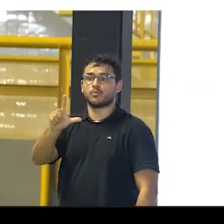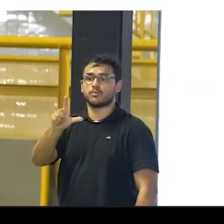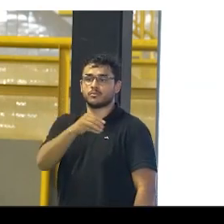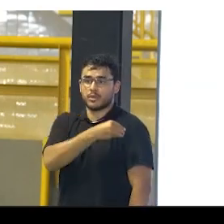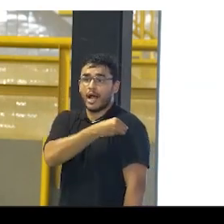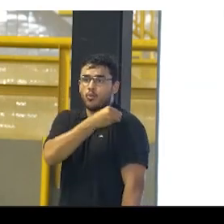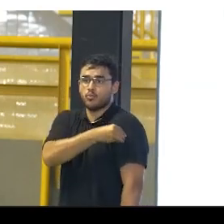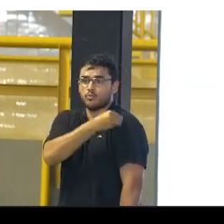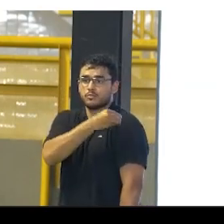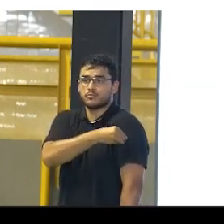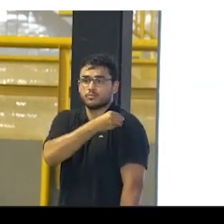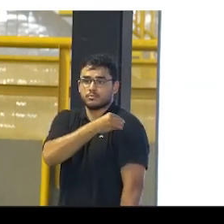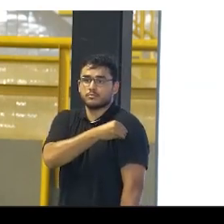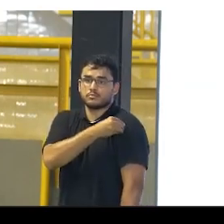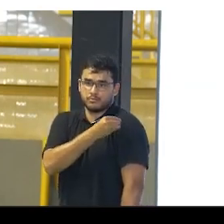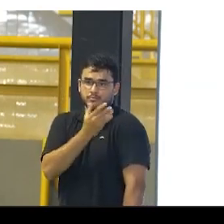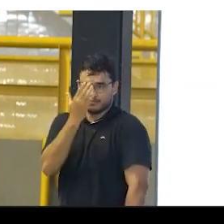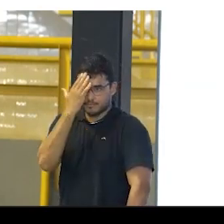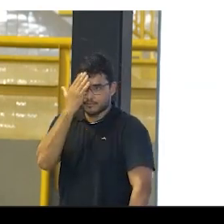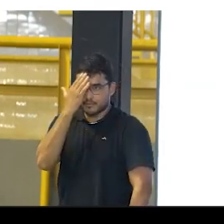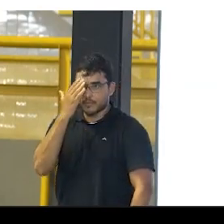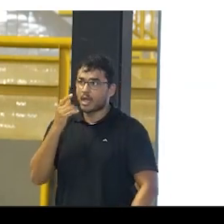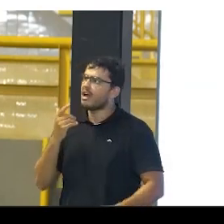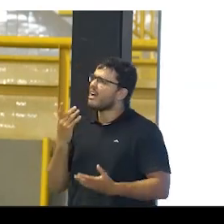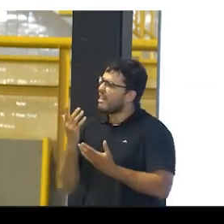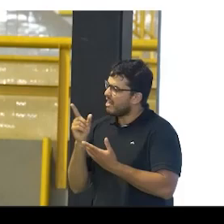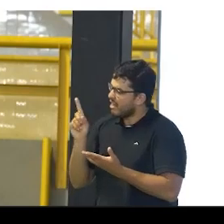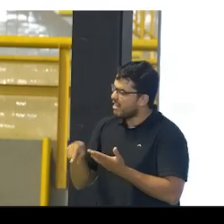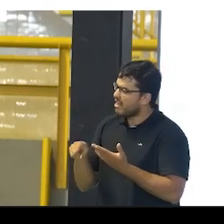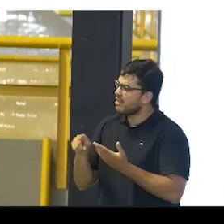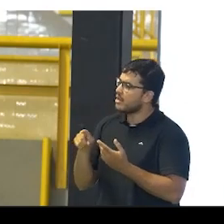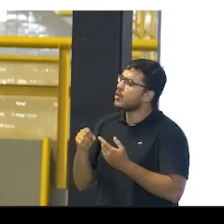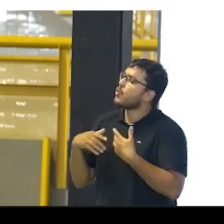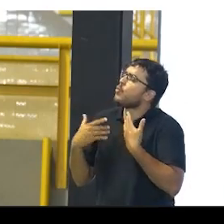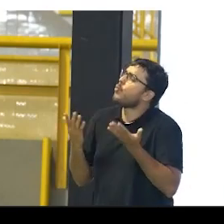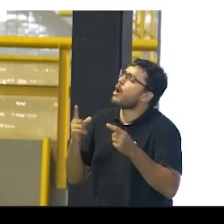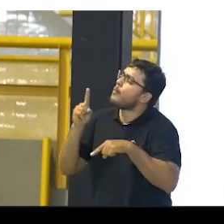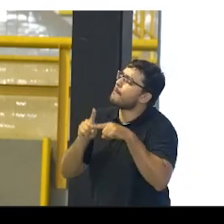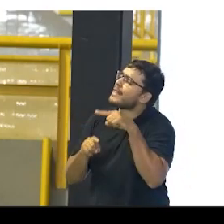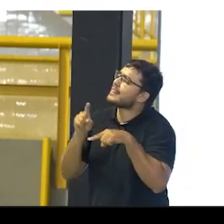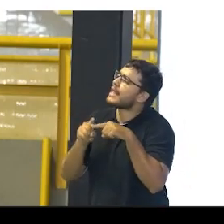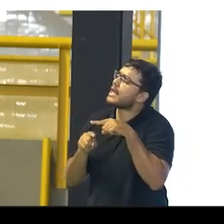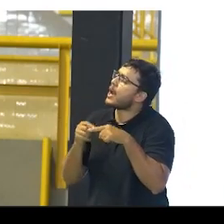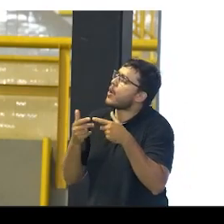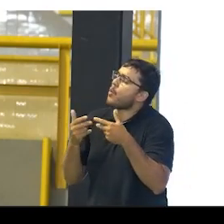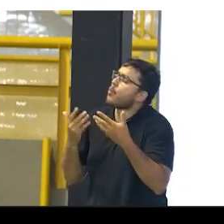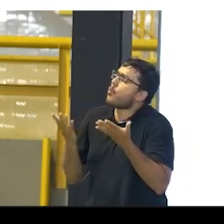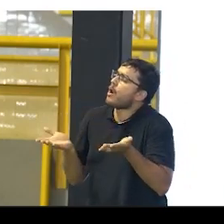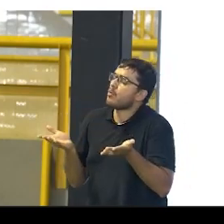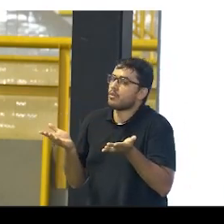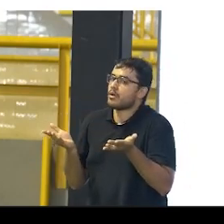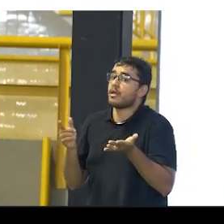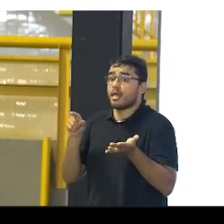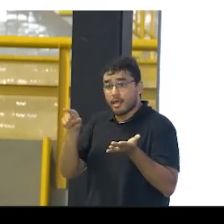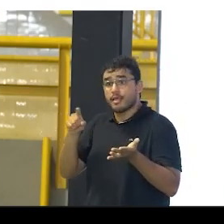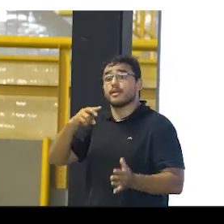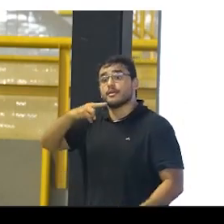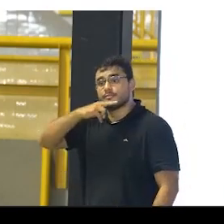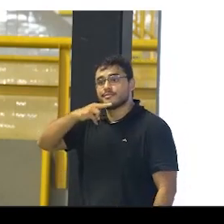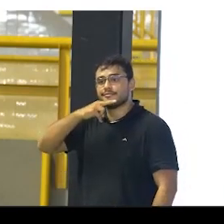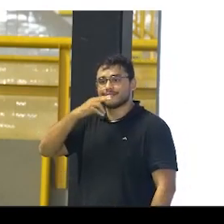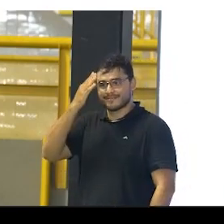impacto ambiental. Você tem que ocupar toda uma área que, de repente, aquela vegetação natural, ela é